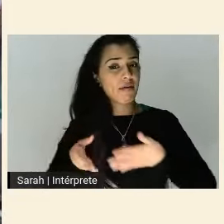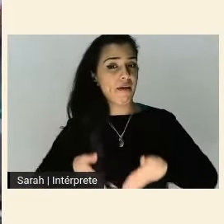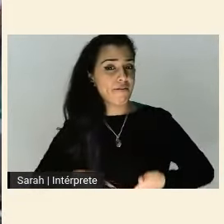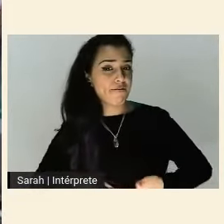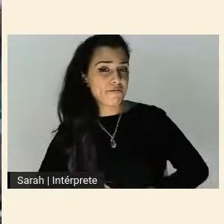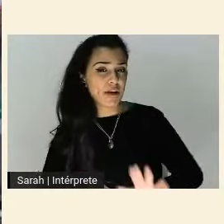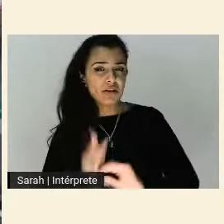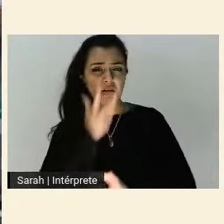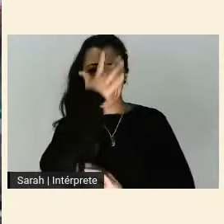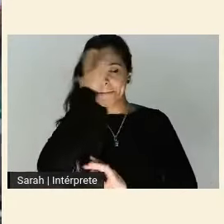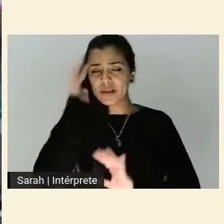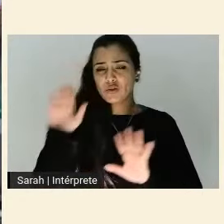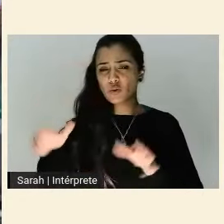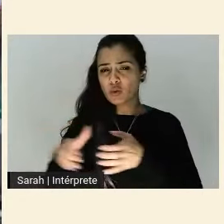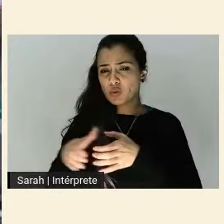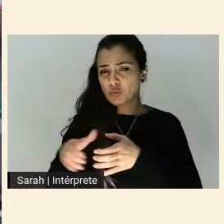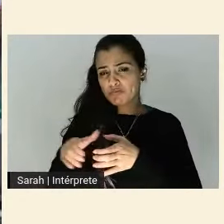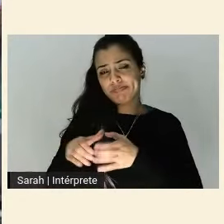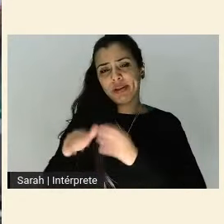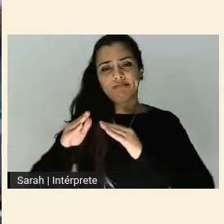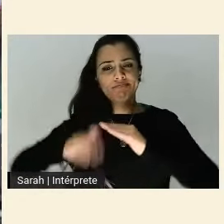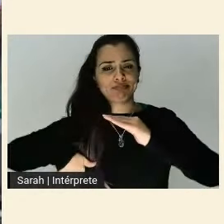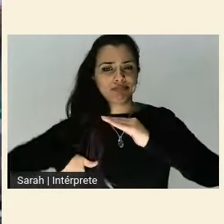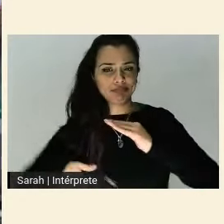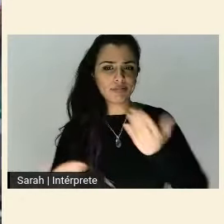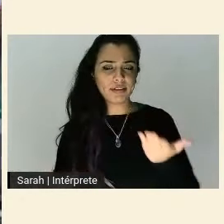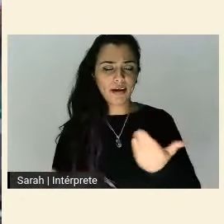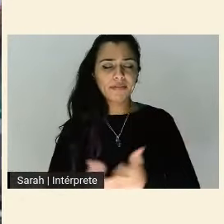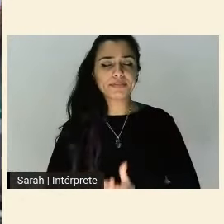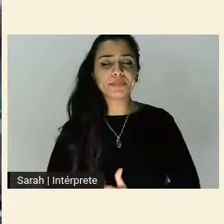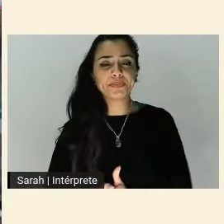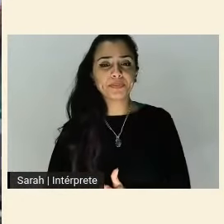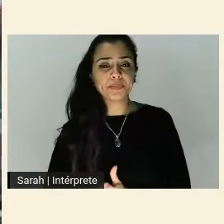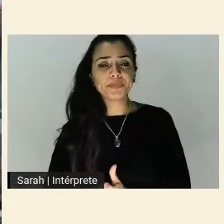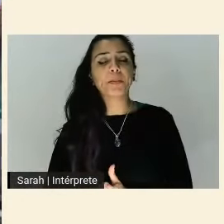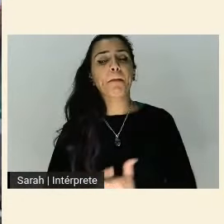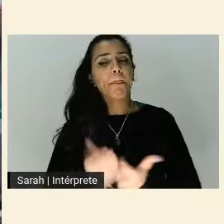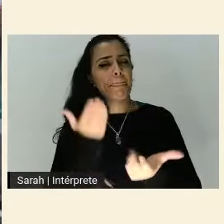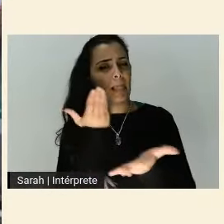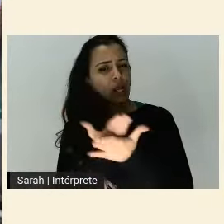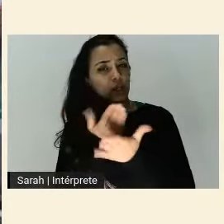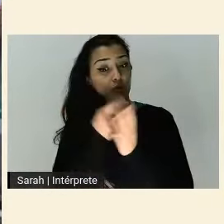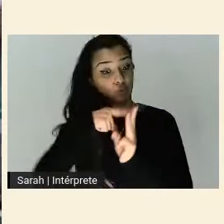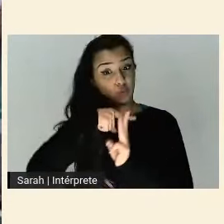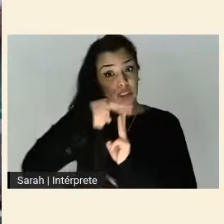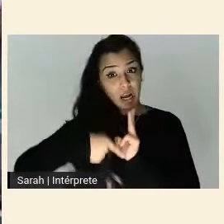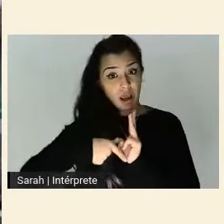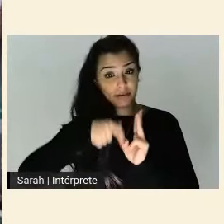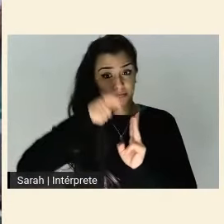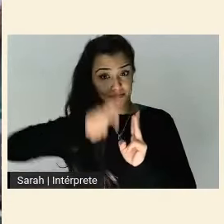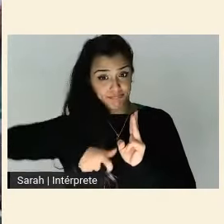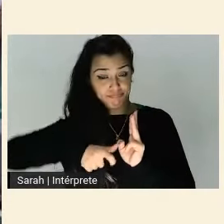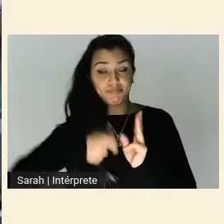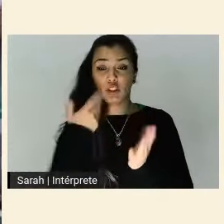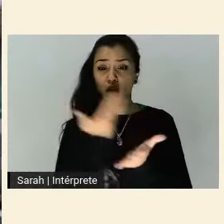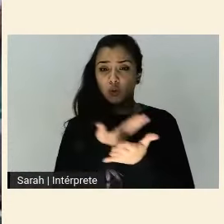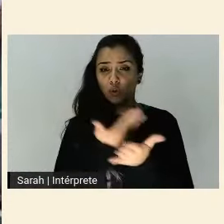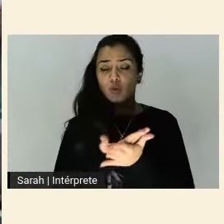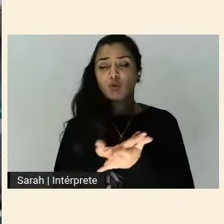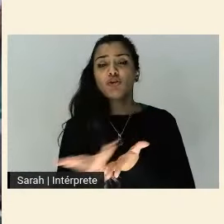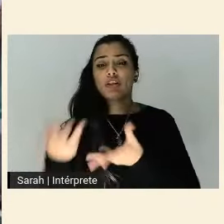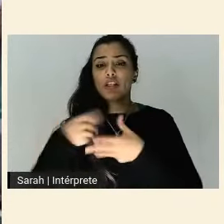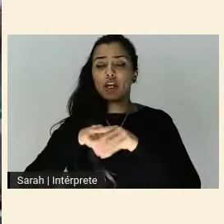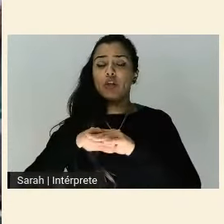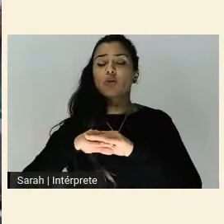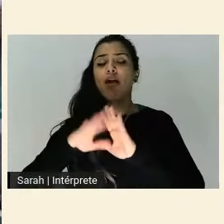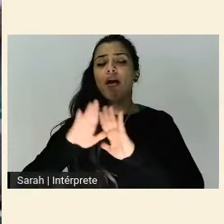uma elite canavieira, né, abastada, estudam os 3, né, na Escola de Belas Artes, no